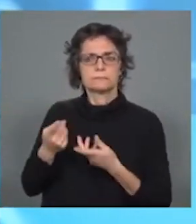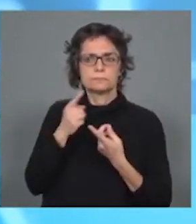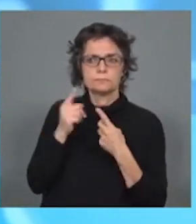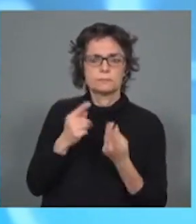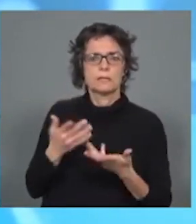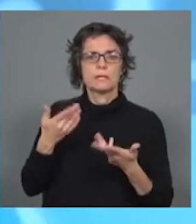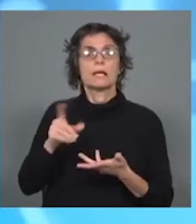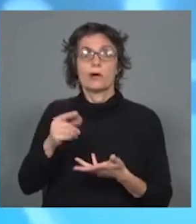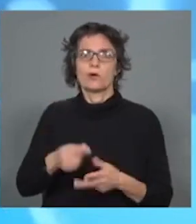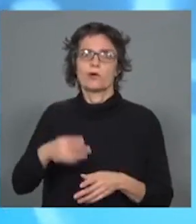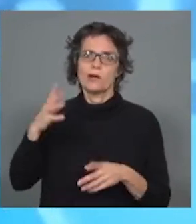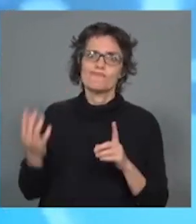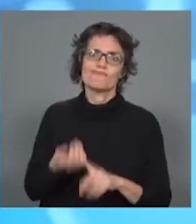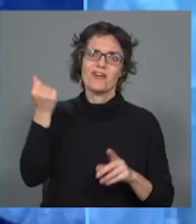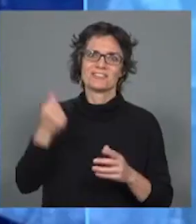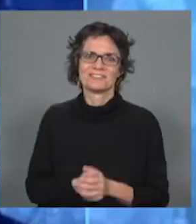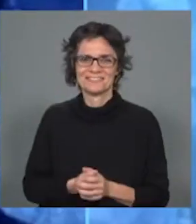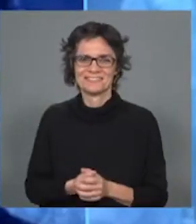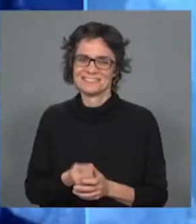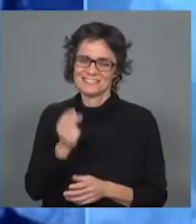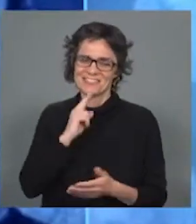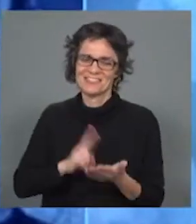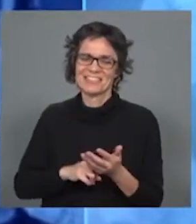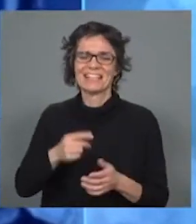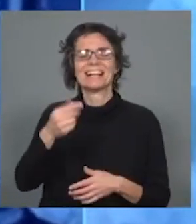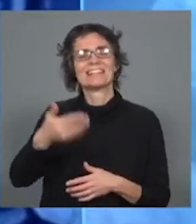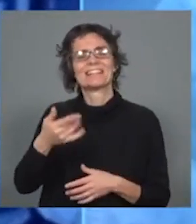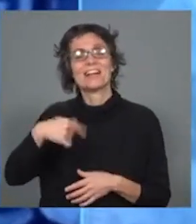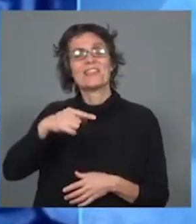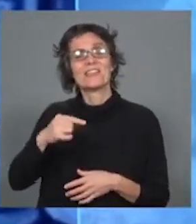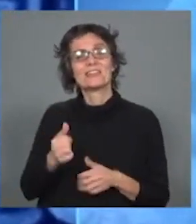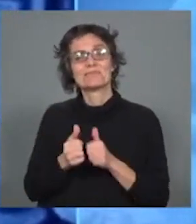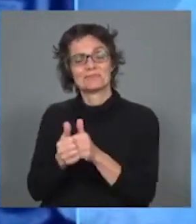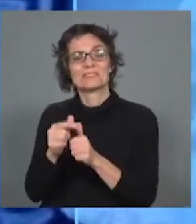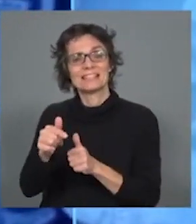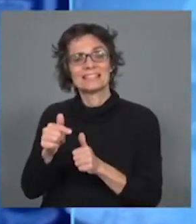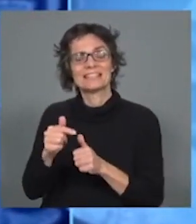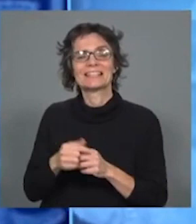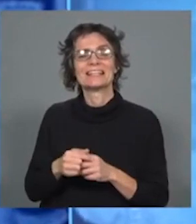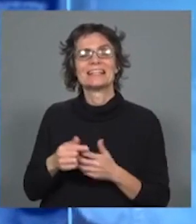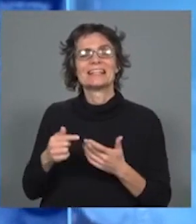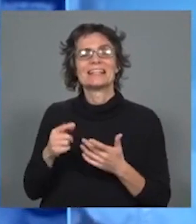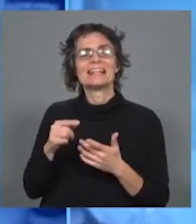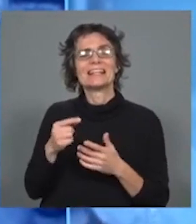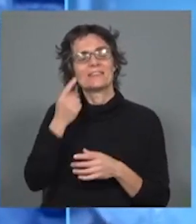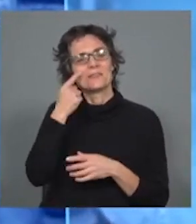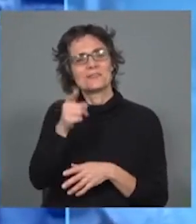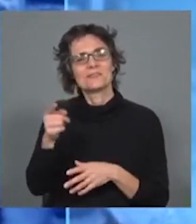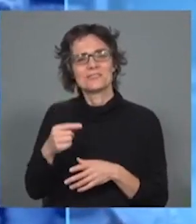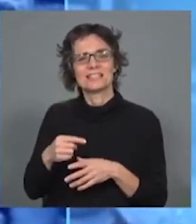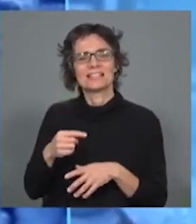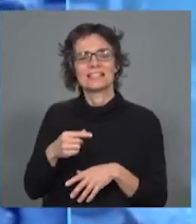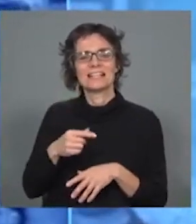aconteceu. Nós estivemos lá, foi na última semana, e deixamos aqui os principais momentos